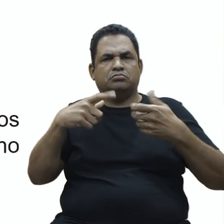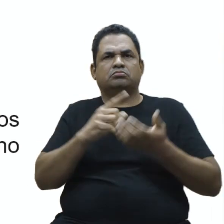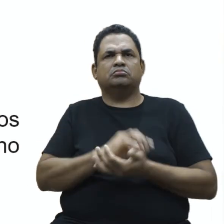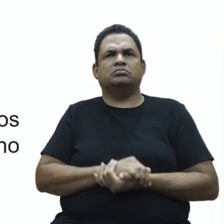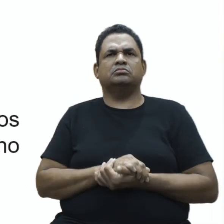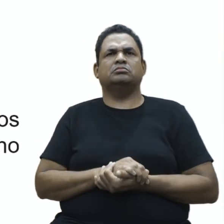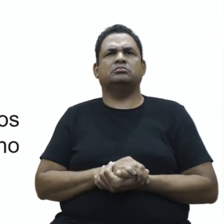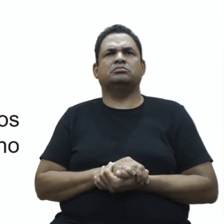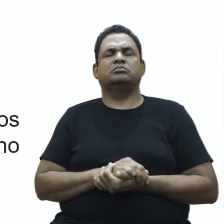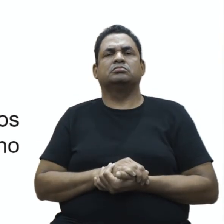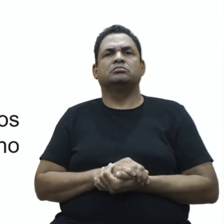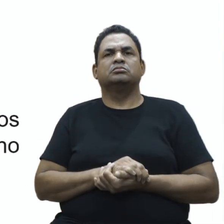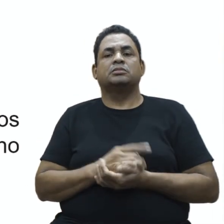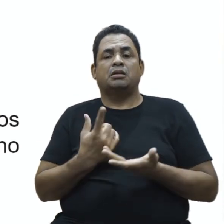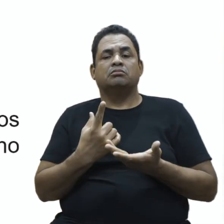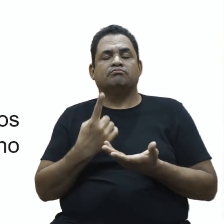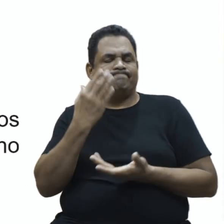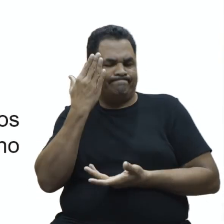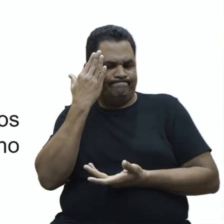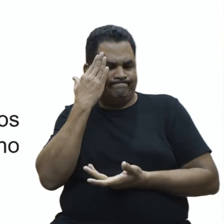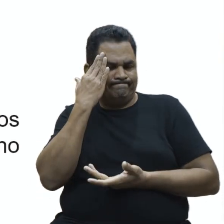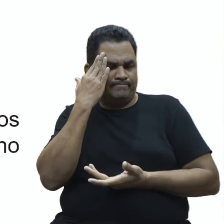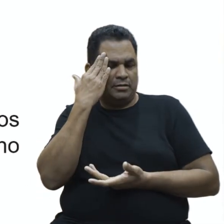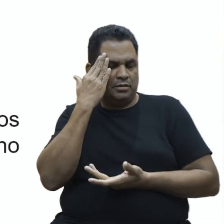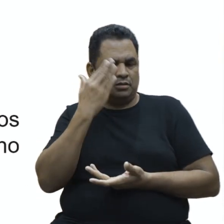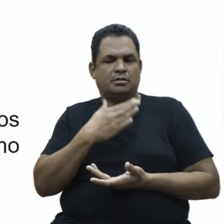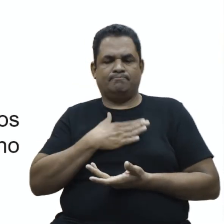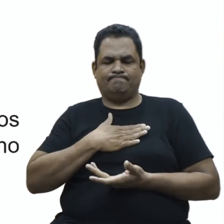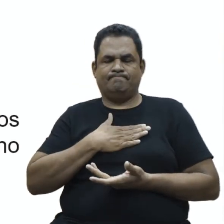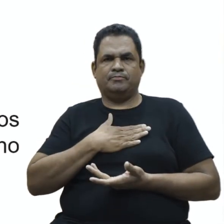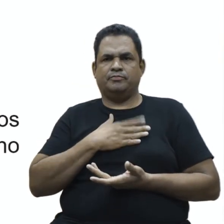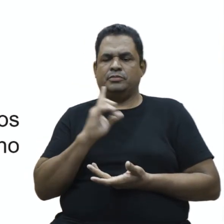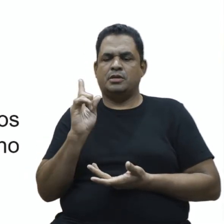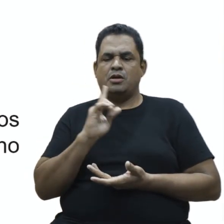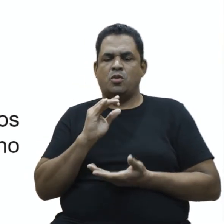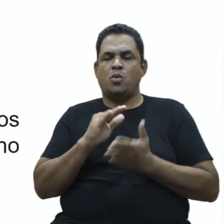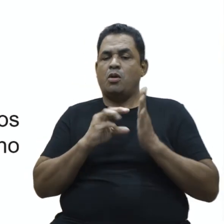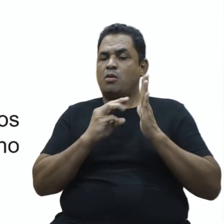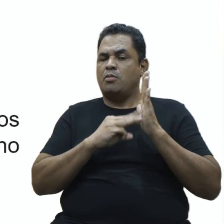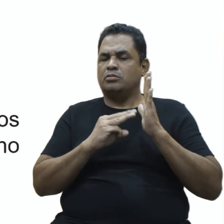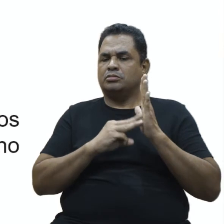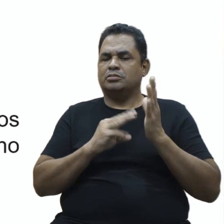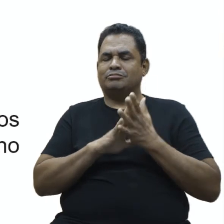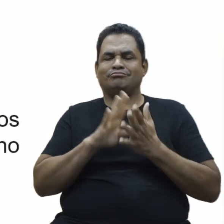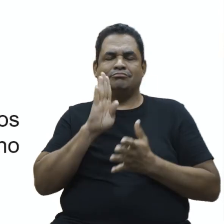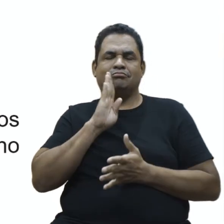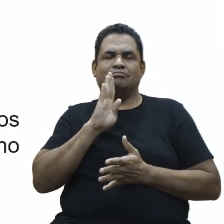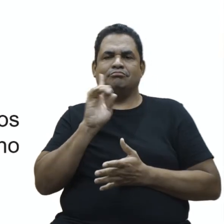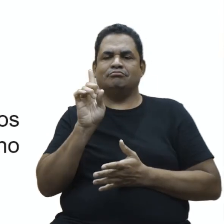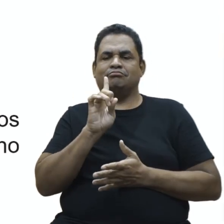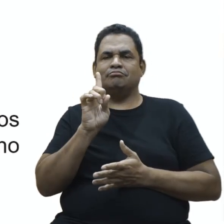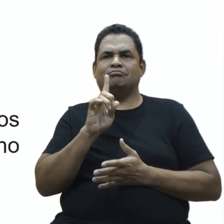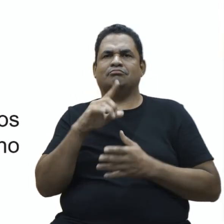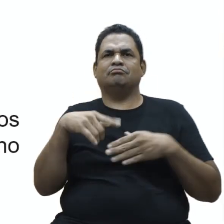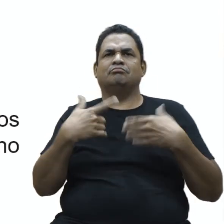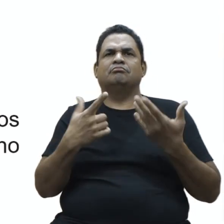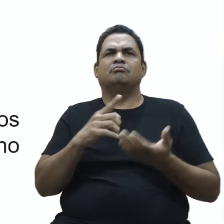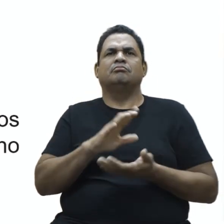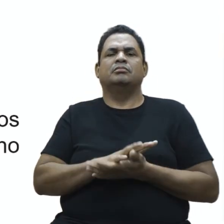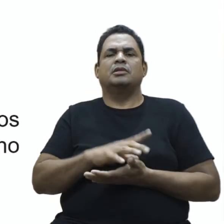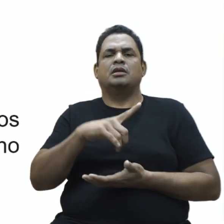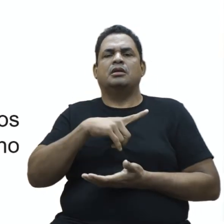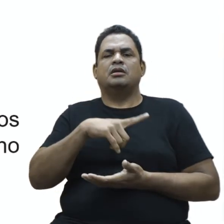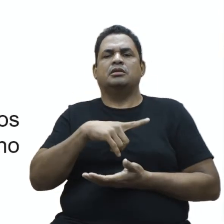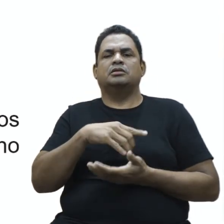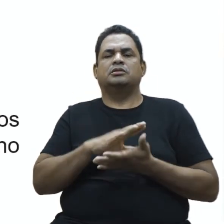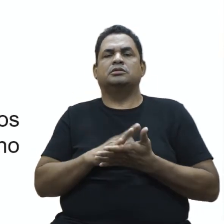Então, na minha concepção, no meu ponto de vista, não é um modelo muito legal. A gente tem aqui o exemplo do Partido